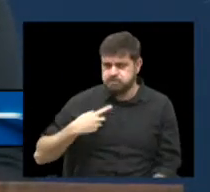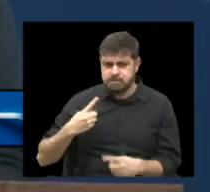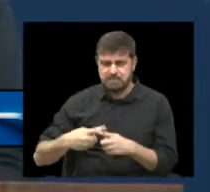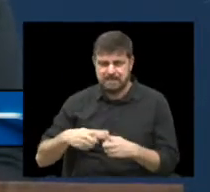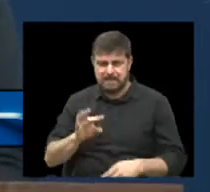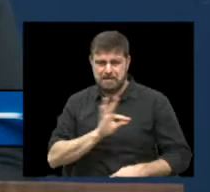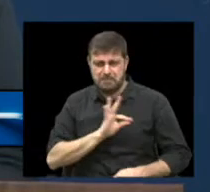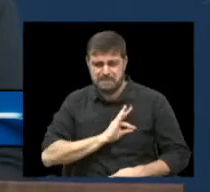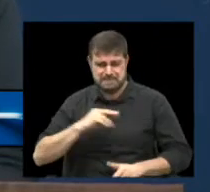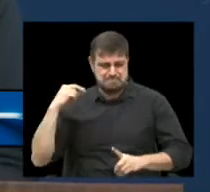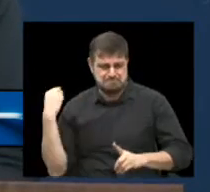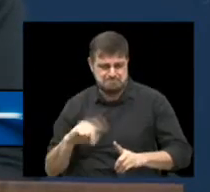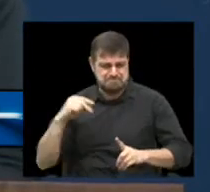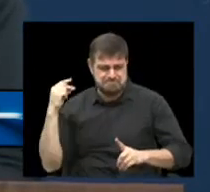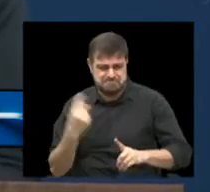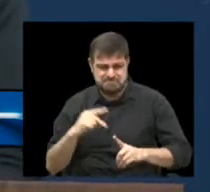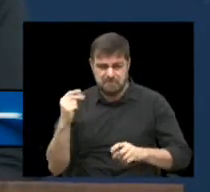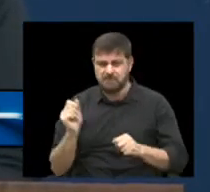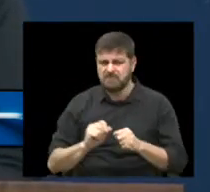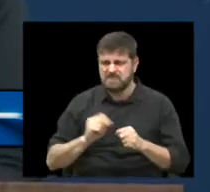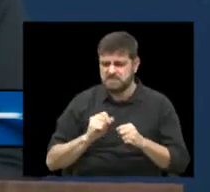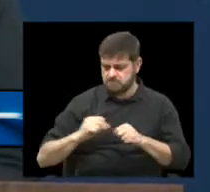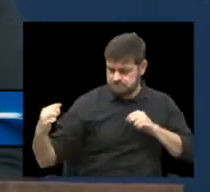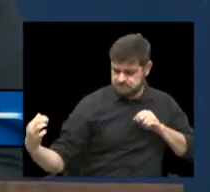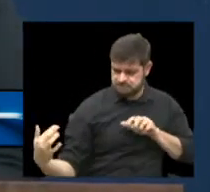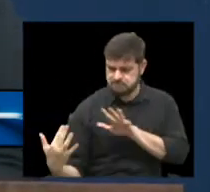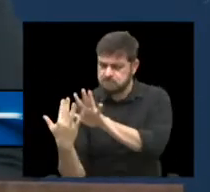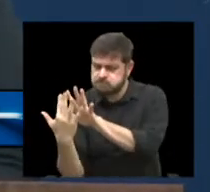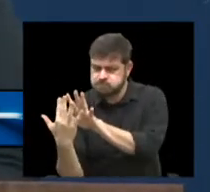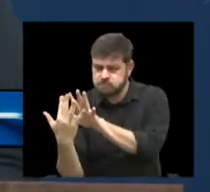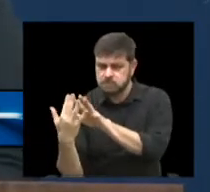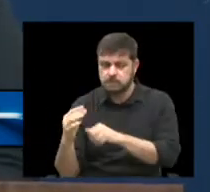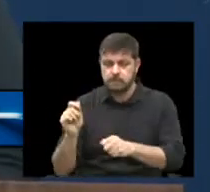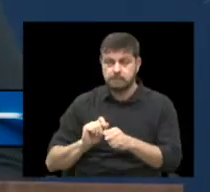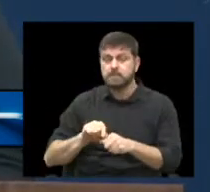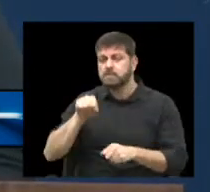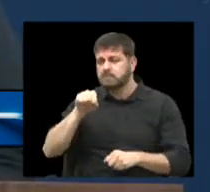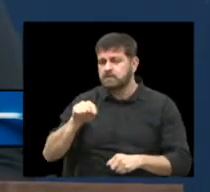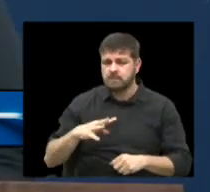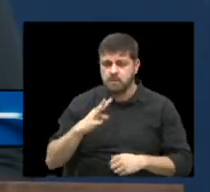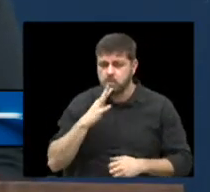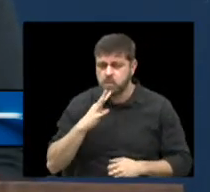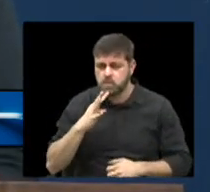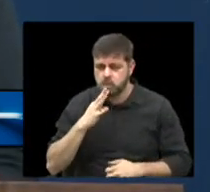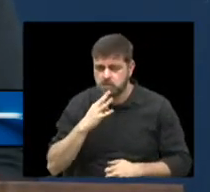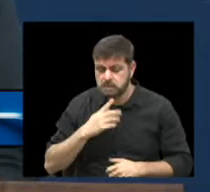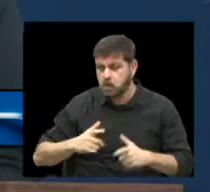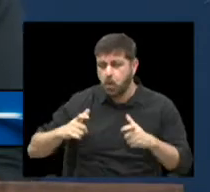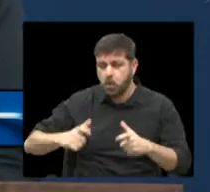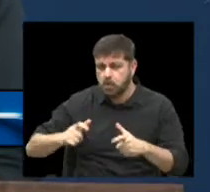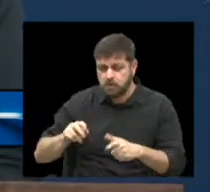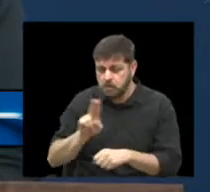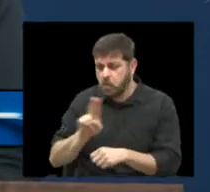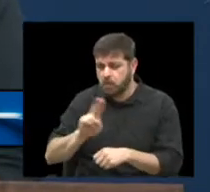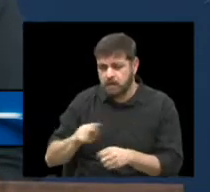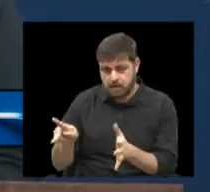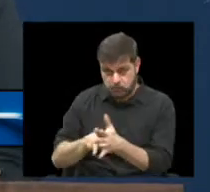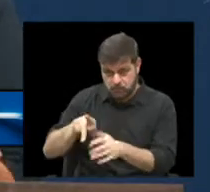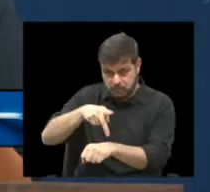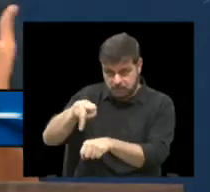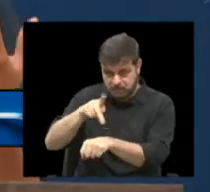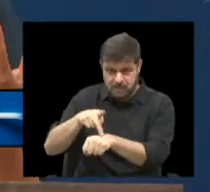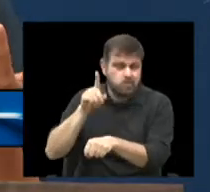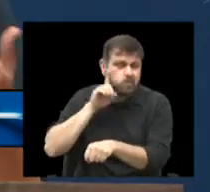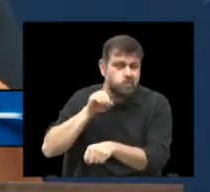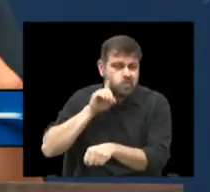de Nova York, fizeram uma rebelião, o que ficou conhecido como a rebelião de Stonewall. E aí